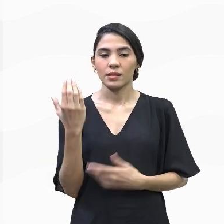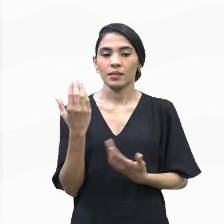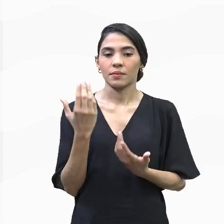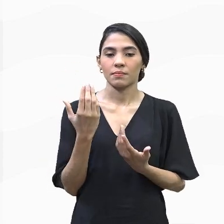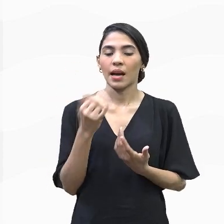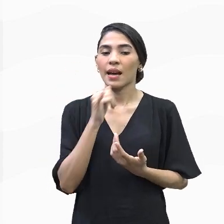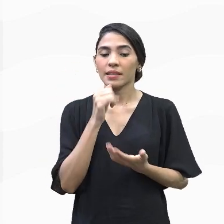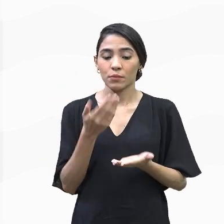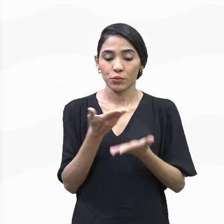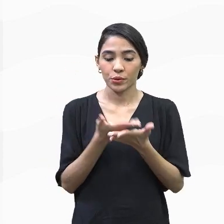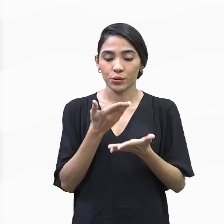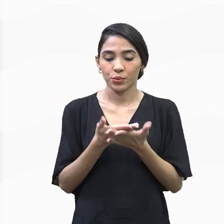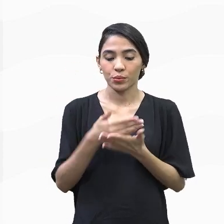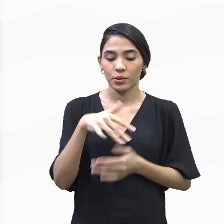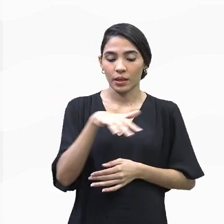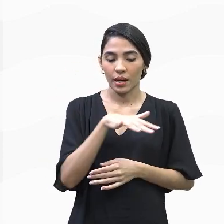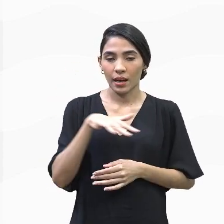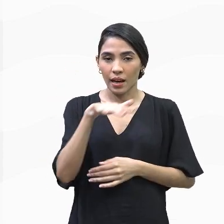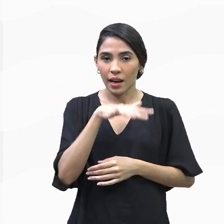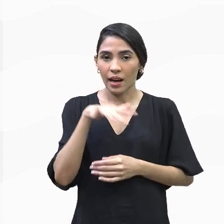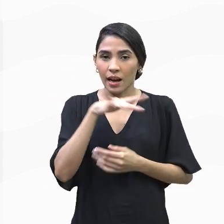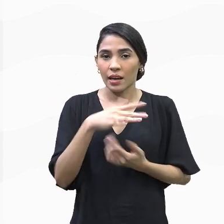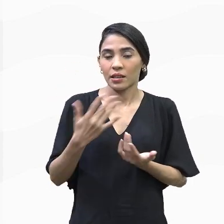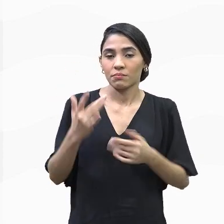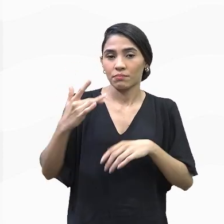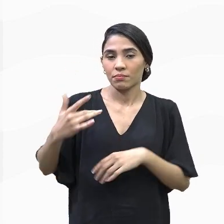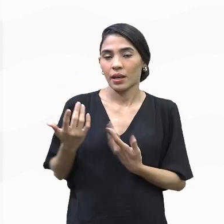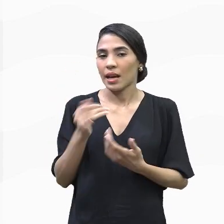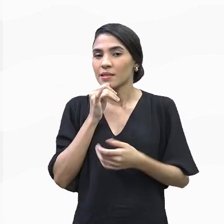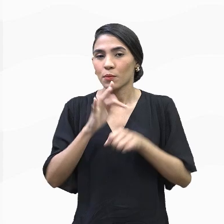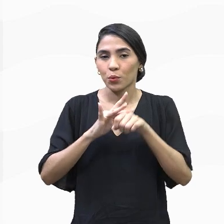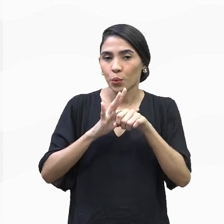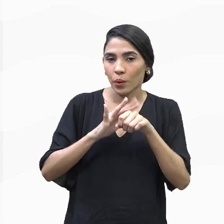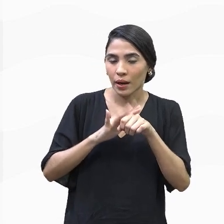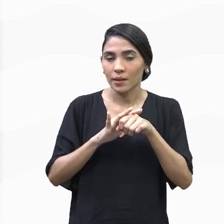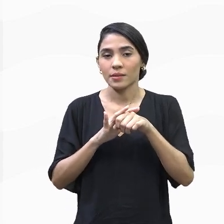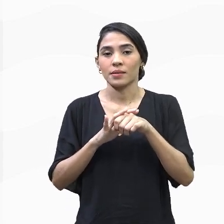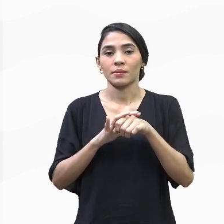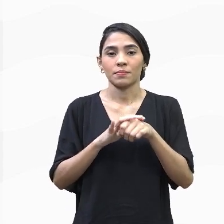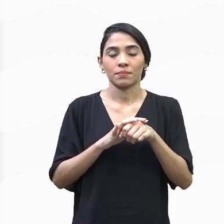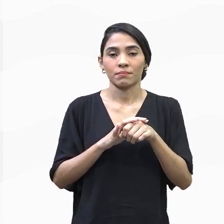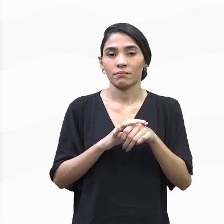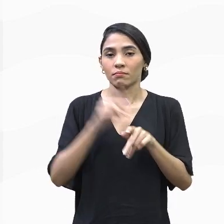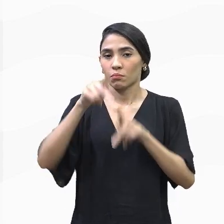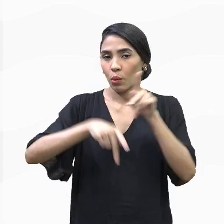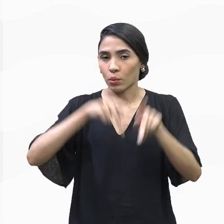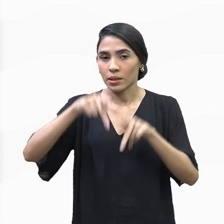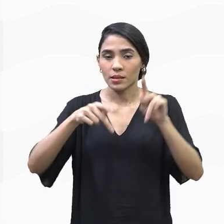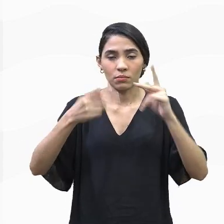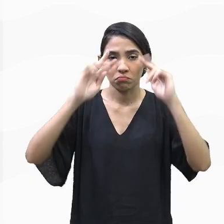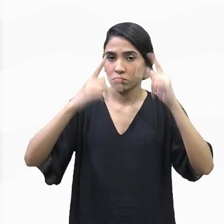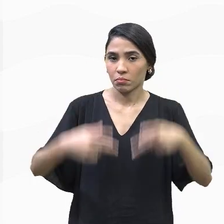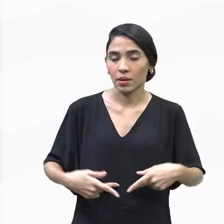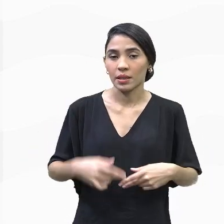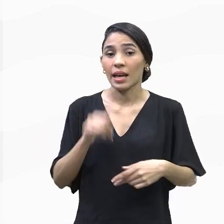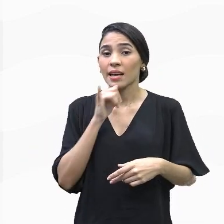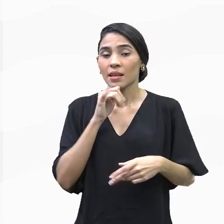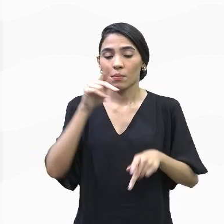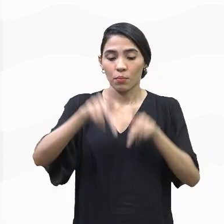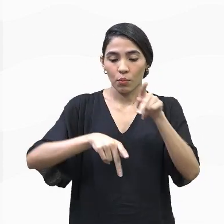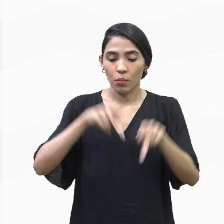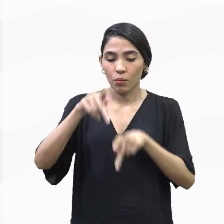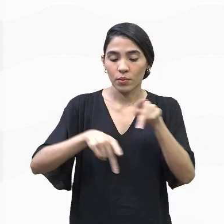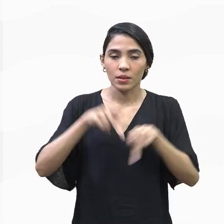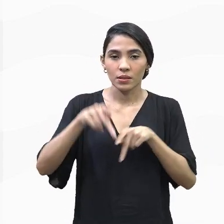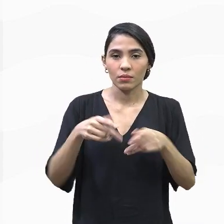para estudar os padrões de ocorrência de doenças, né, em populações humanas. Quando nós falamos populações